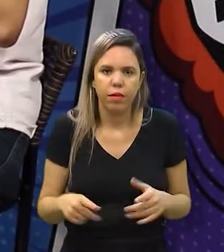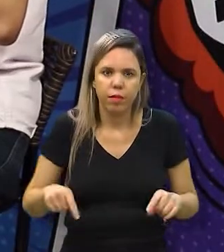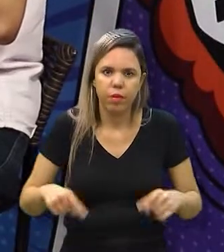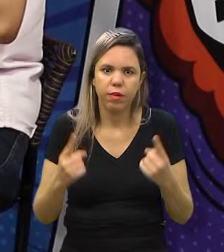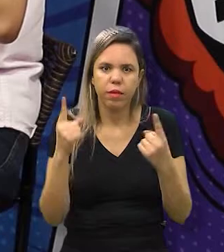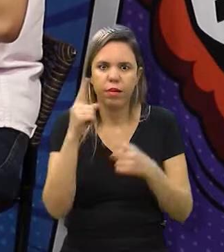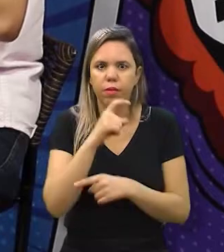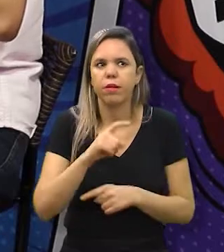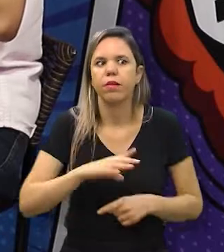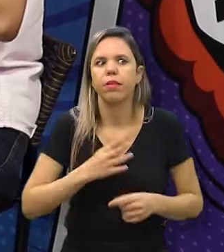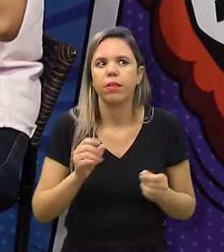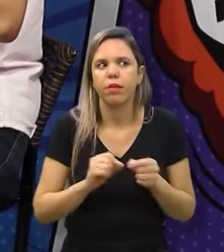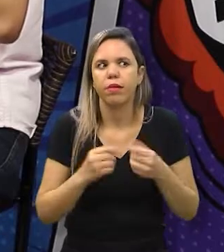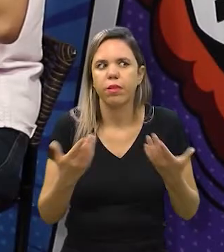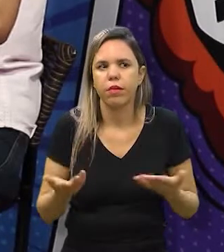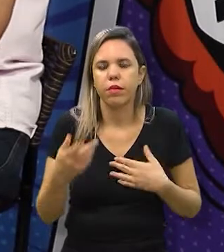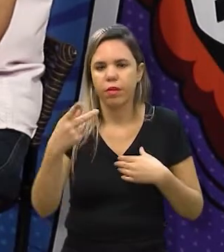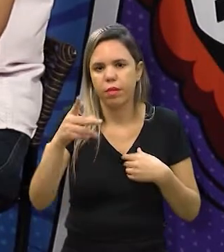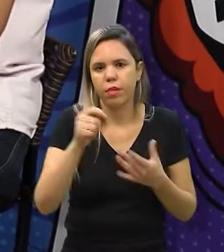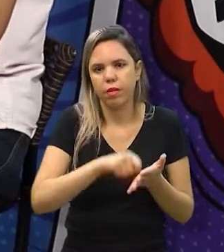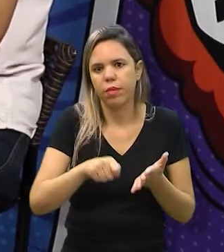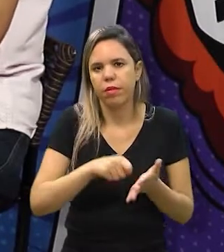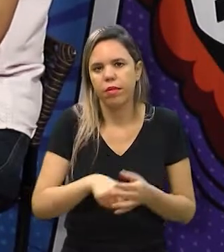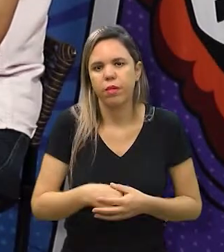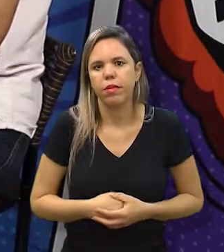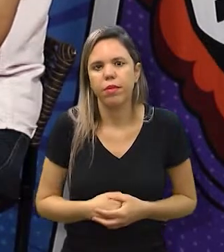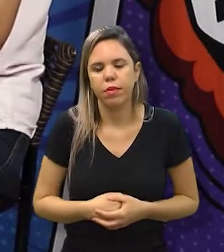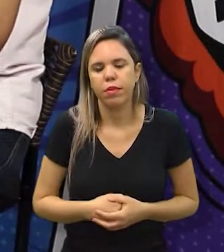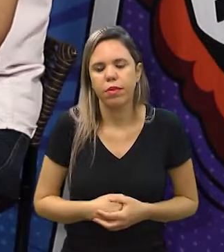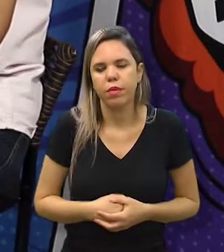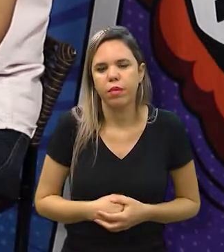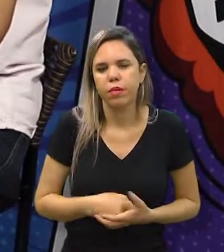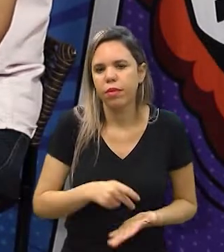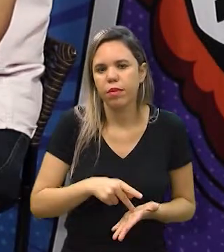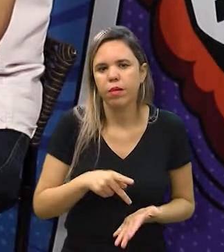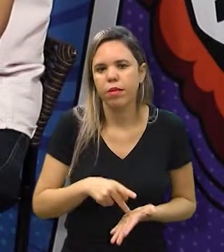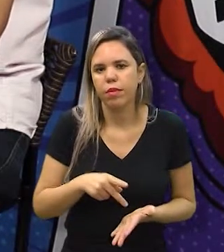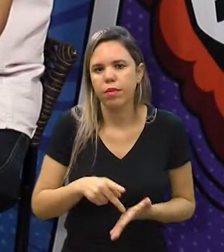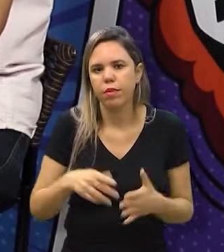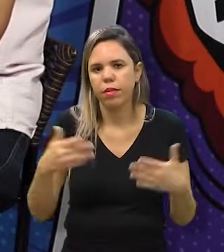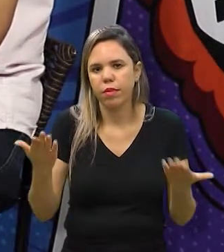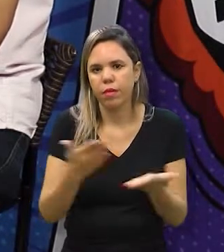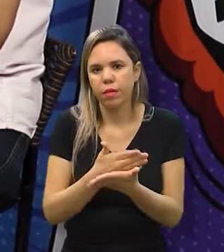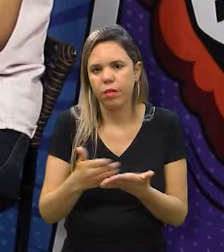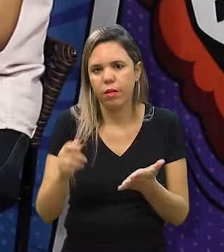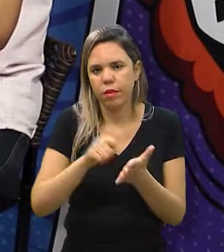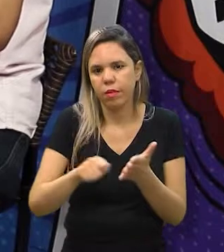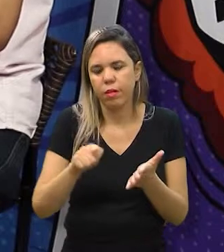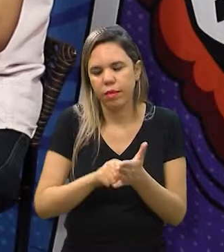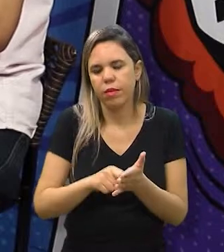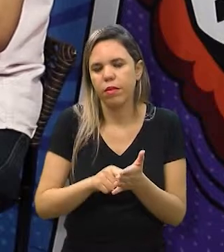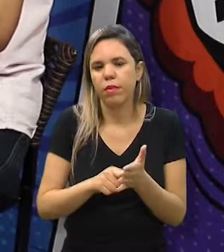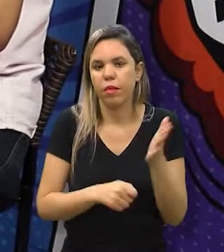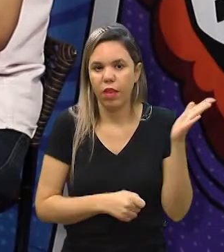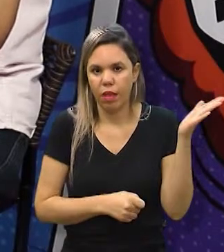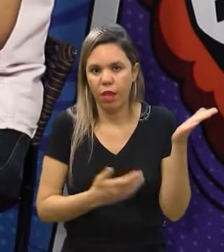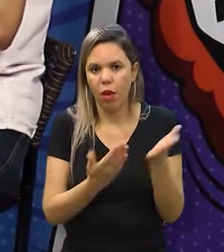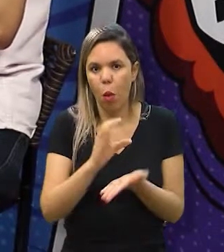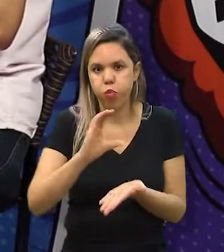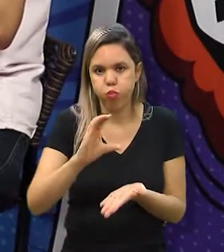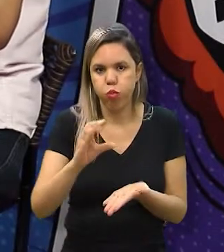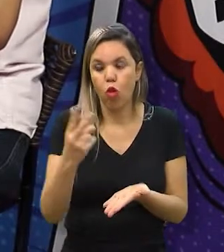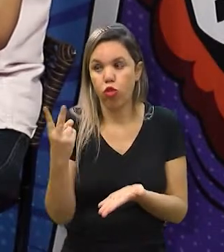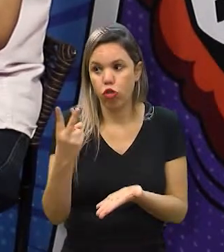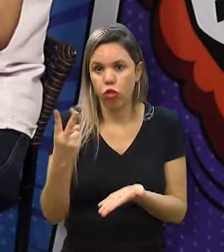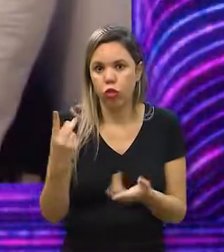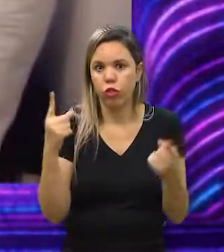foi o desafio, né, na sua escrita. Na verdade, quando eu comecei a escrever Virkadás, foram